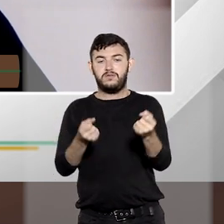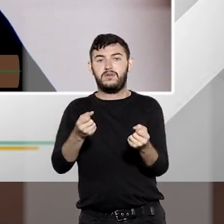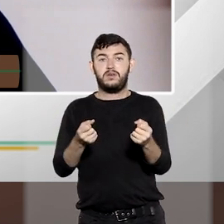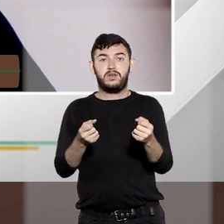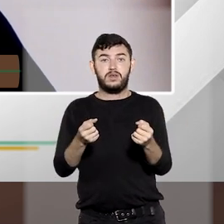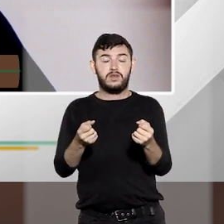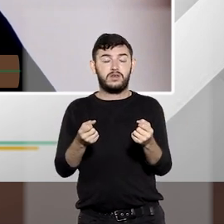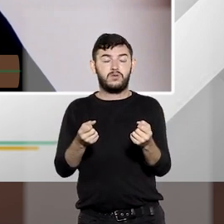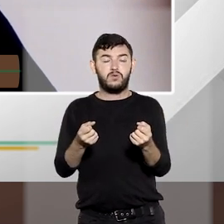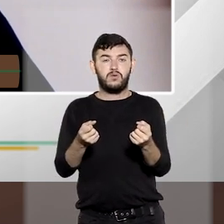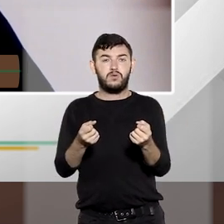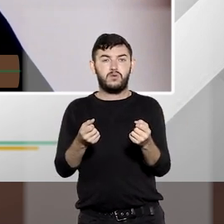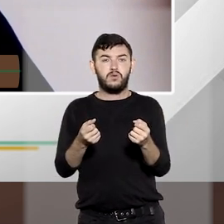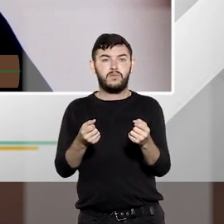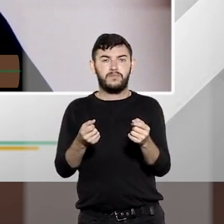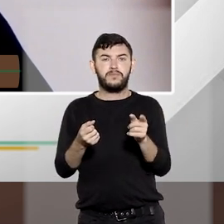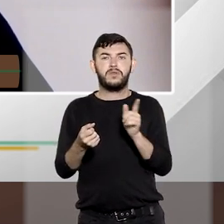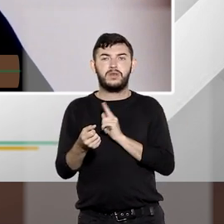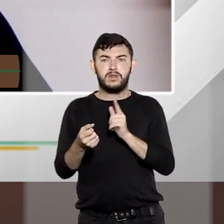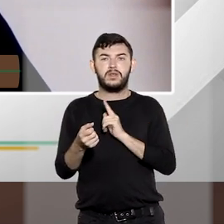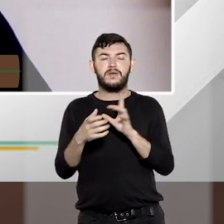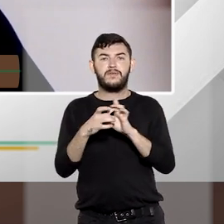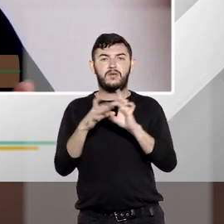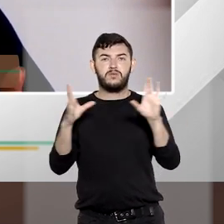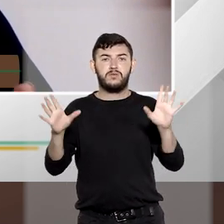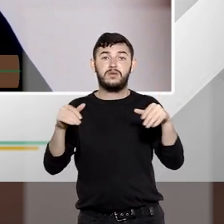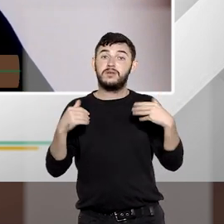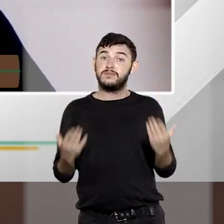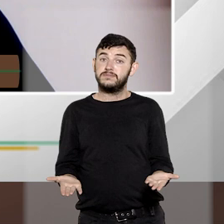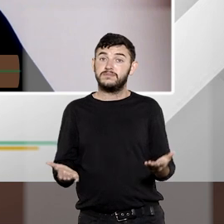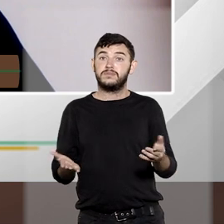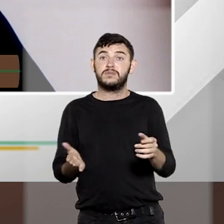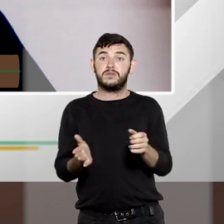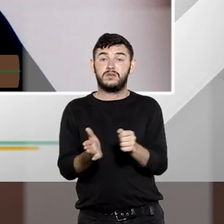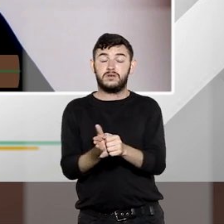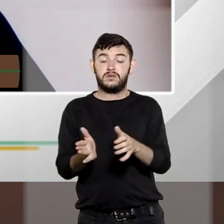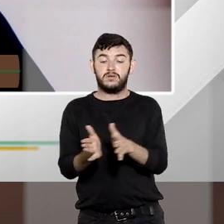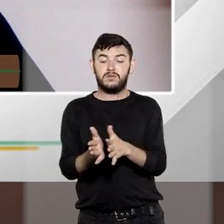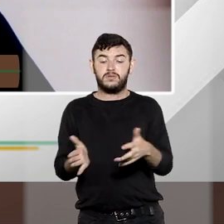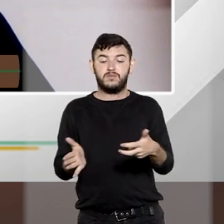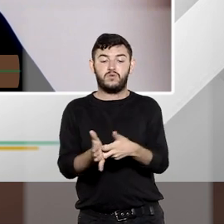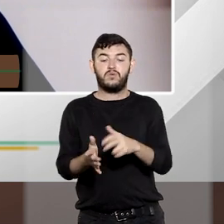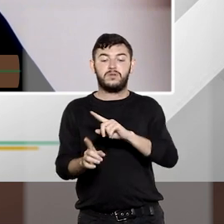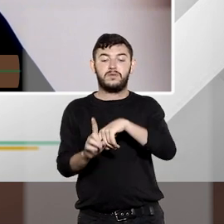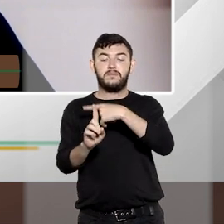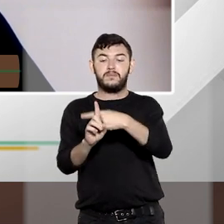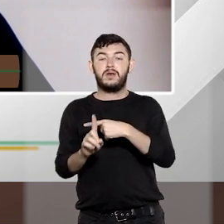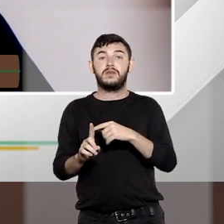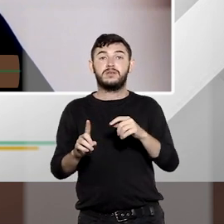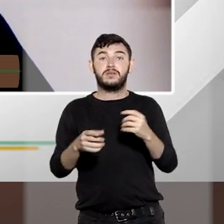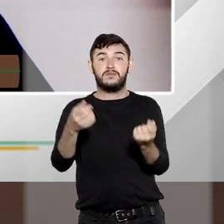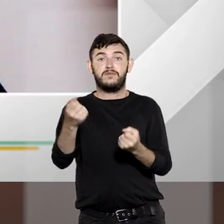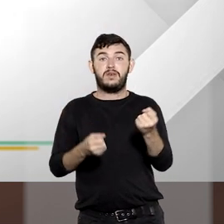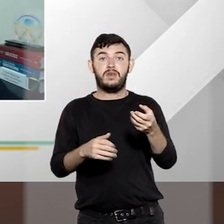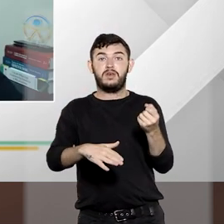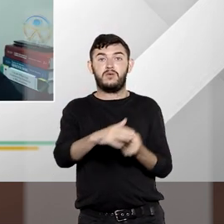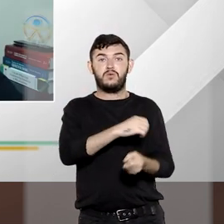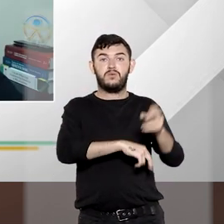você estava, que houve autorização. Então, pena de multa e retenção desse veículo.